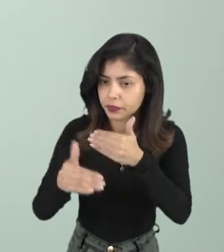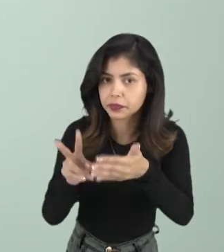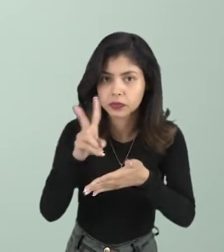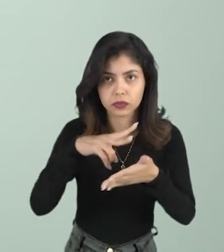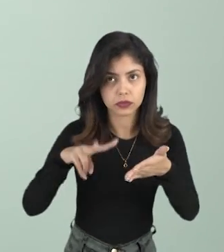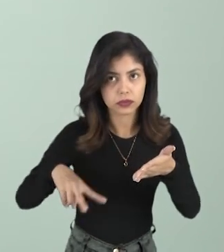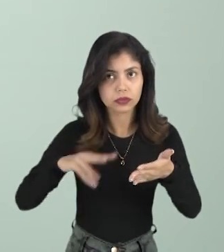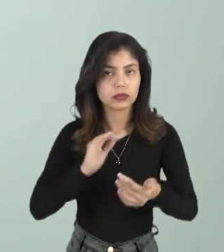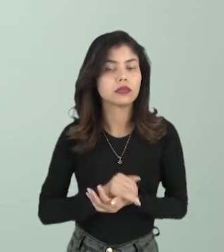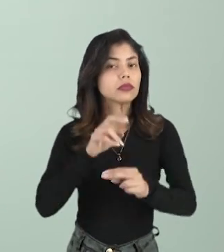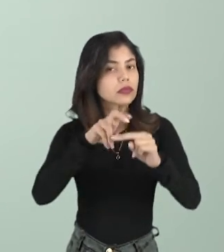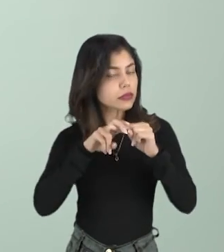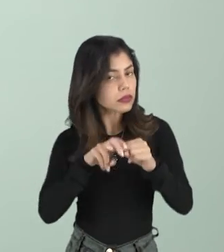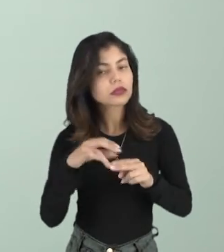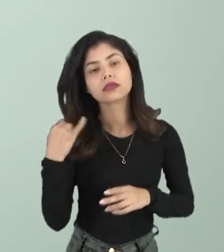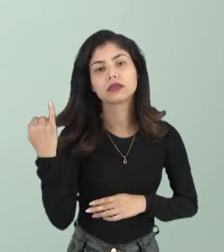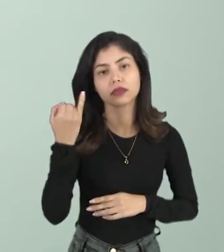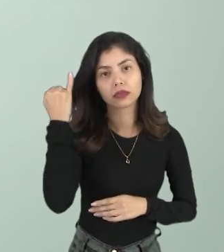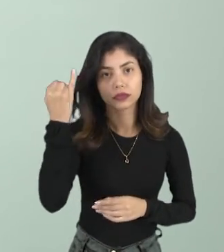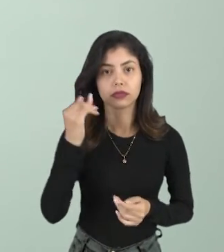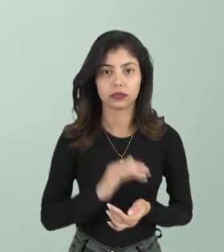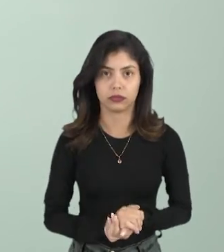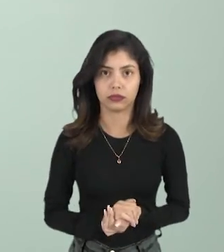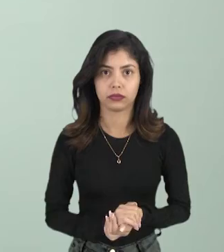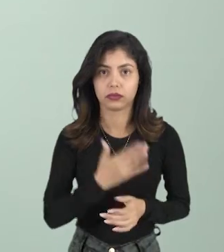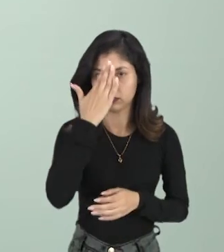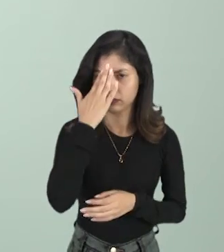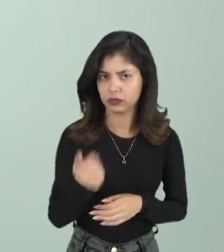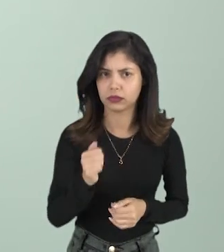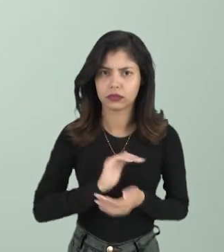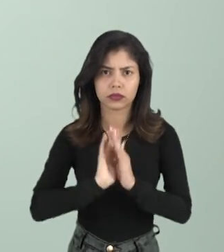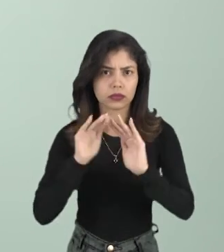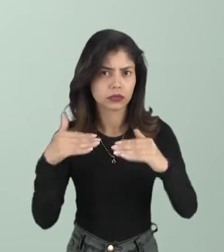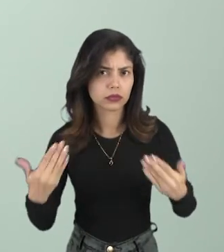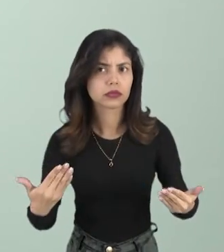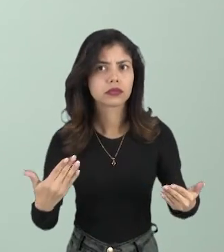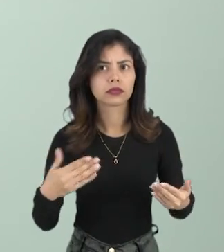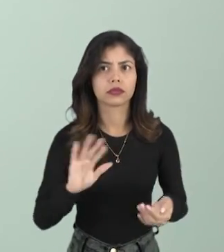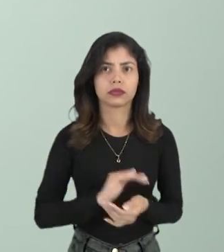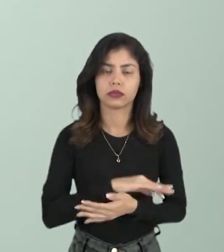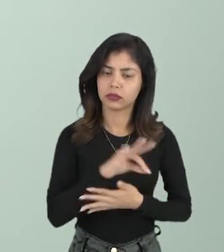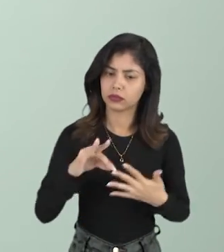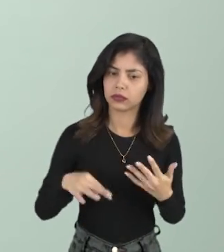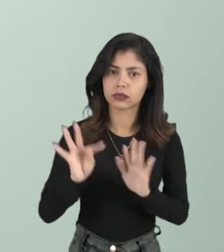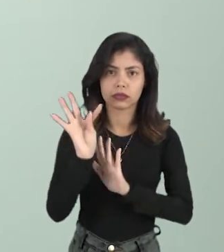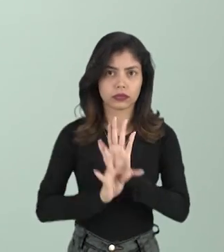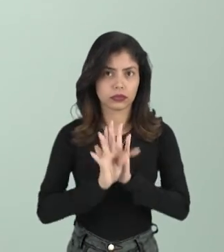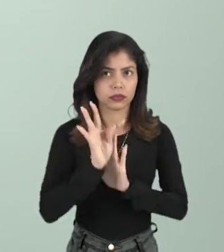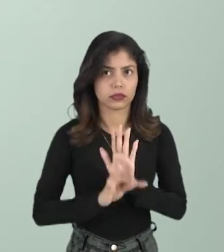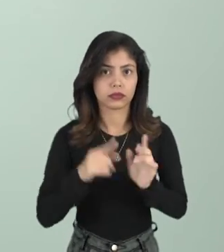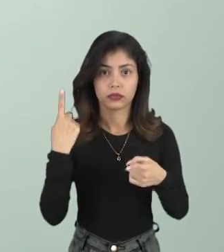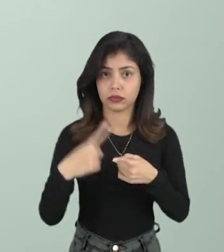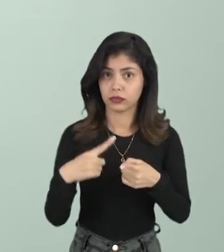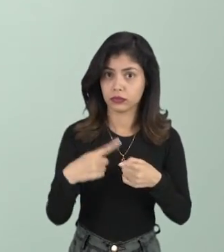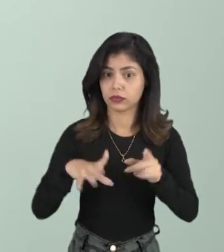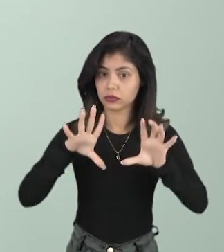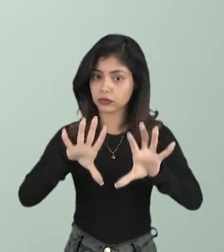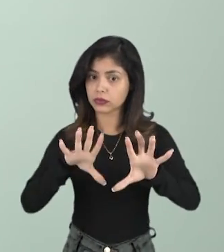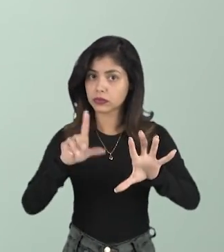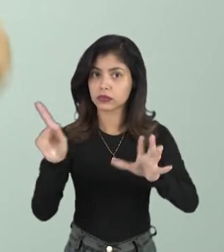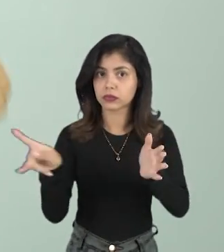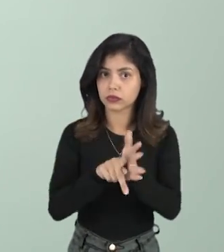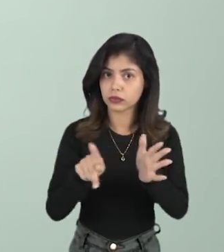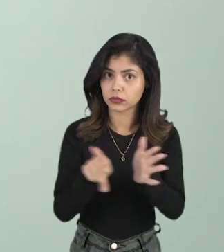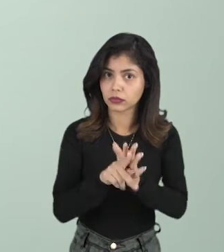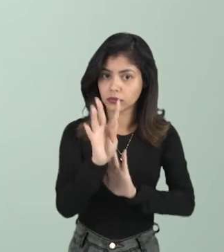a leitura. Por isso que é muito importante que vocês saibam qual é o tipo textual, porque há um tipo